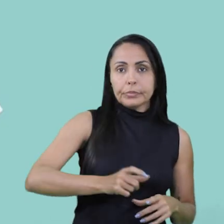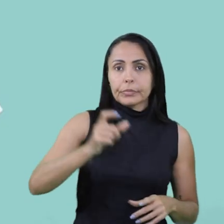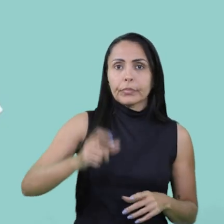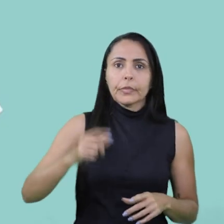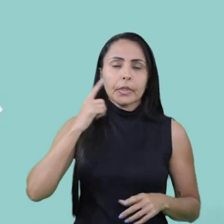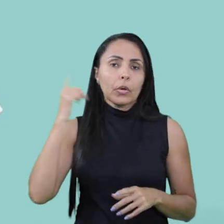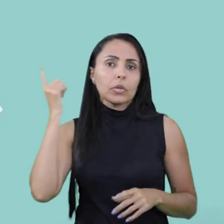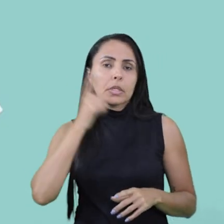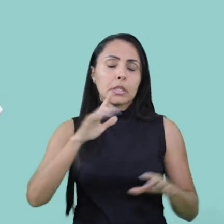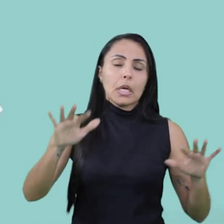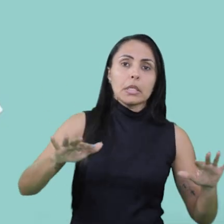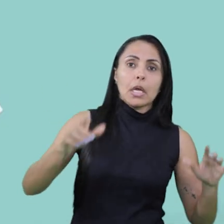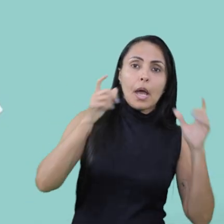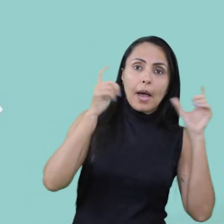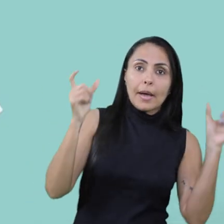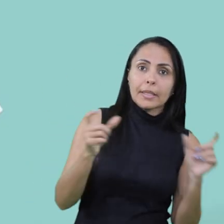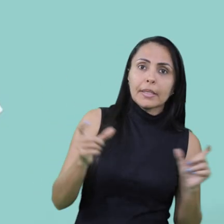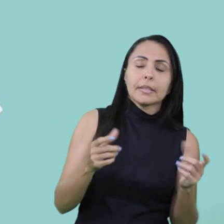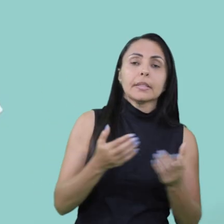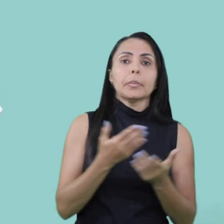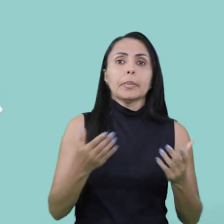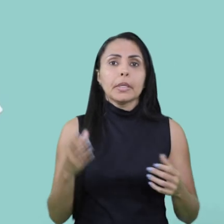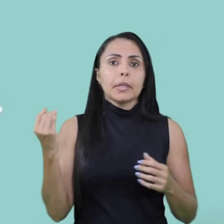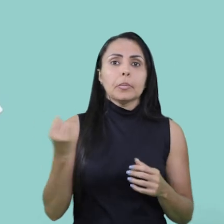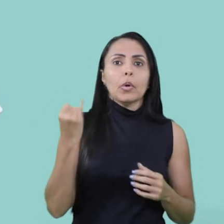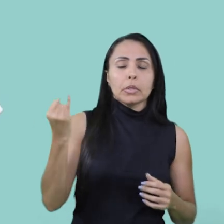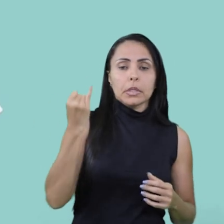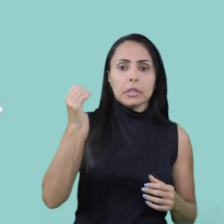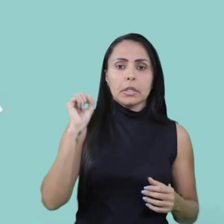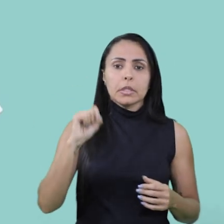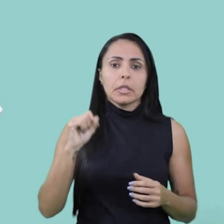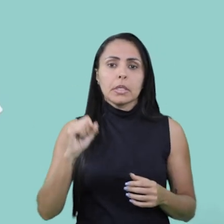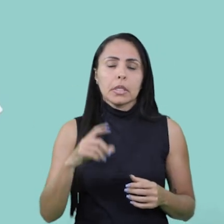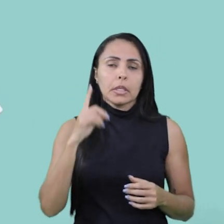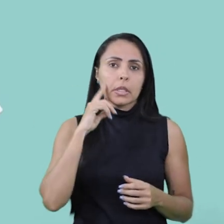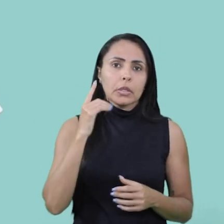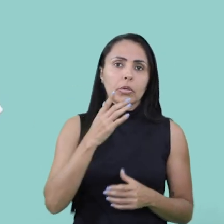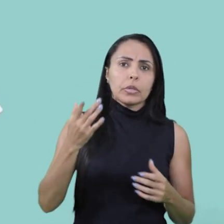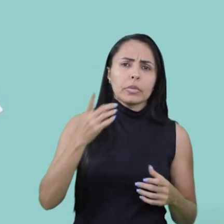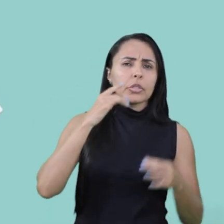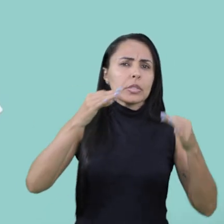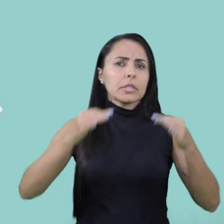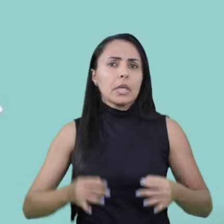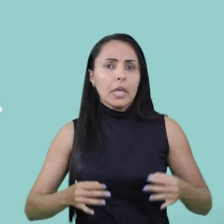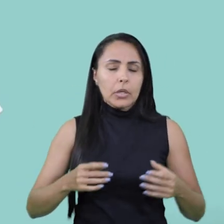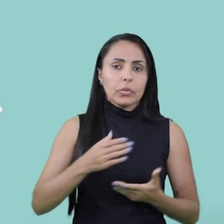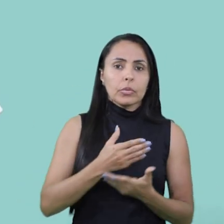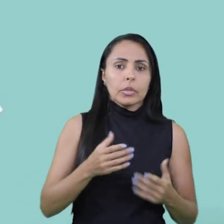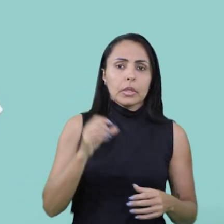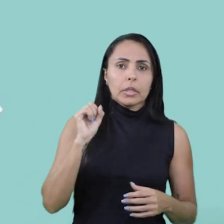consigam estarem atentas. Além disso, é muito importante que o mobiliário esteja adequado e